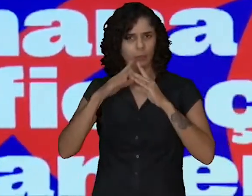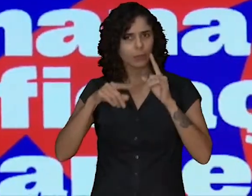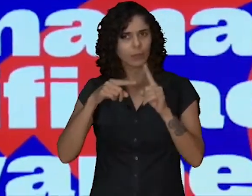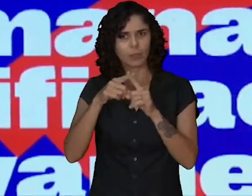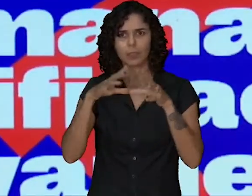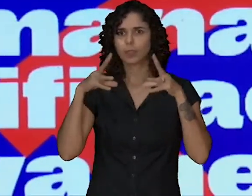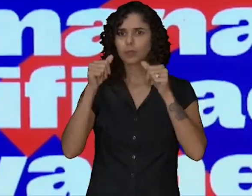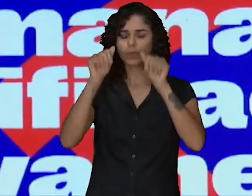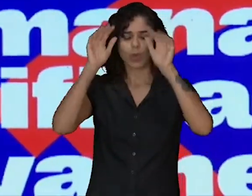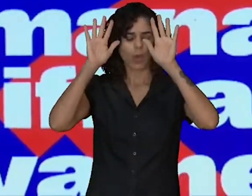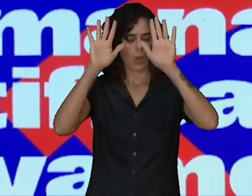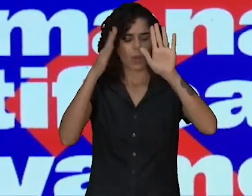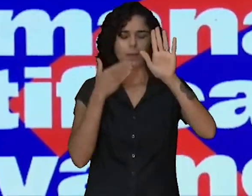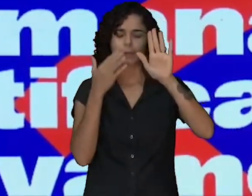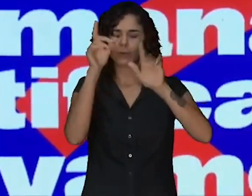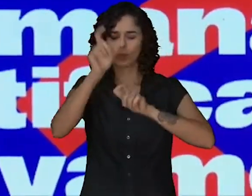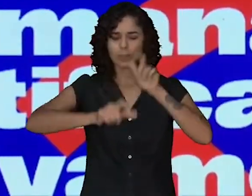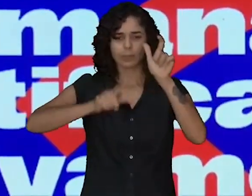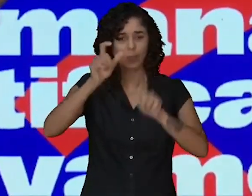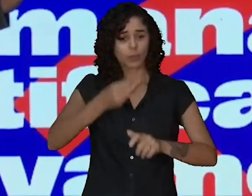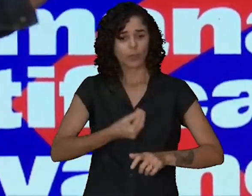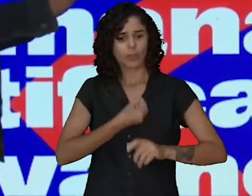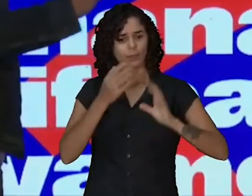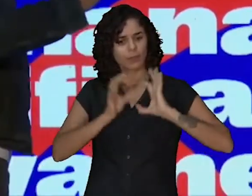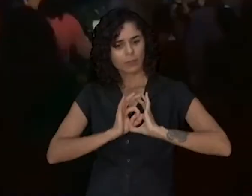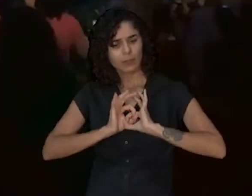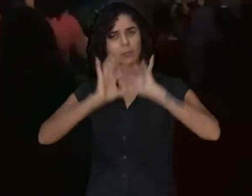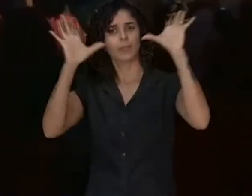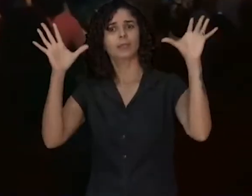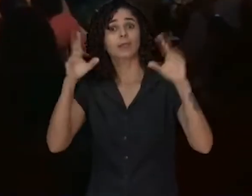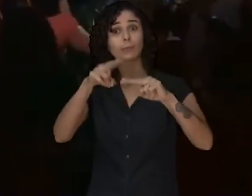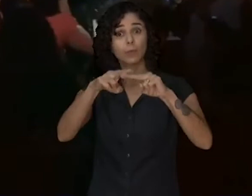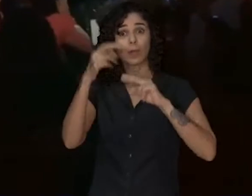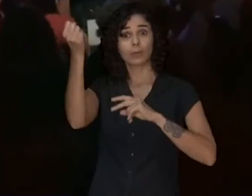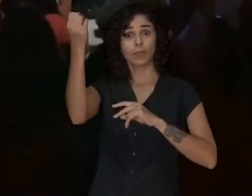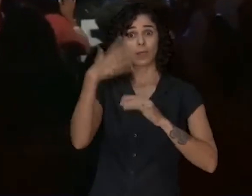seja liberada por causa da graça do Senhor.